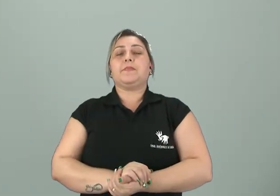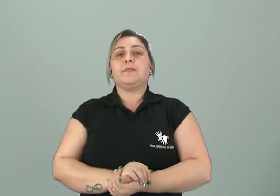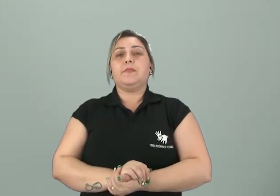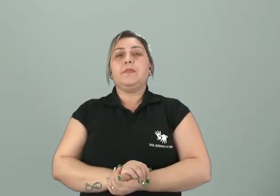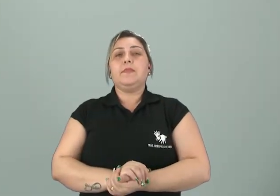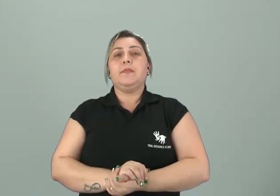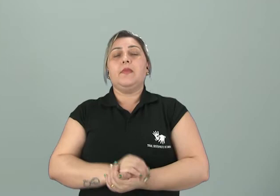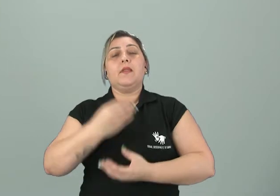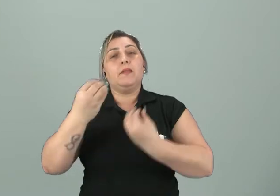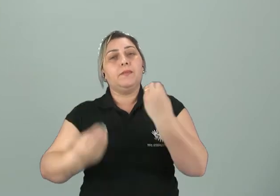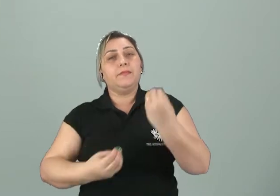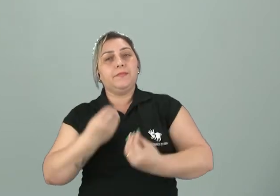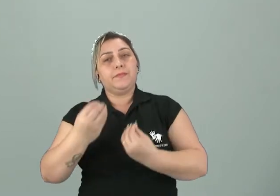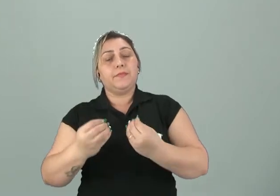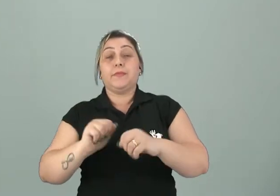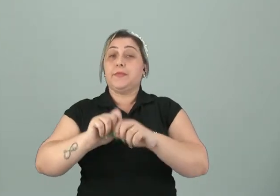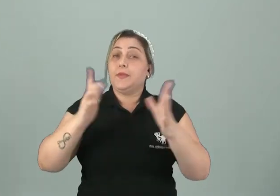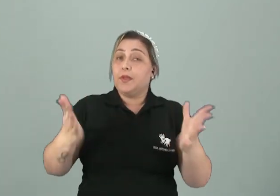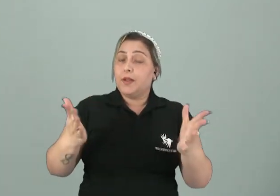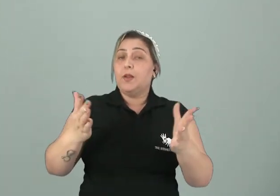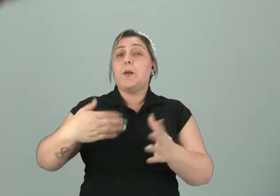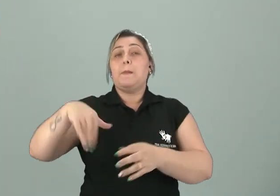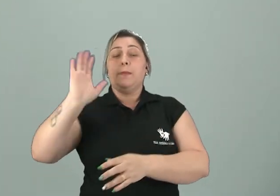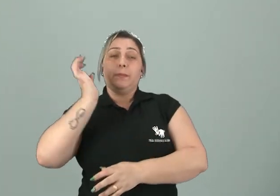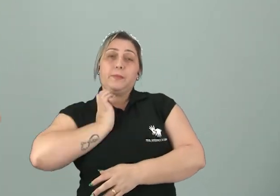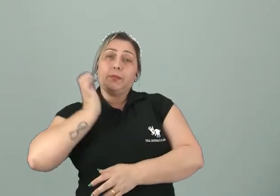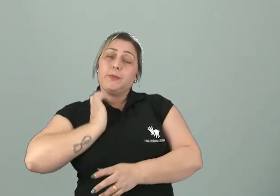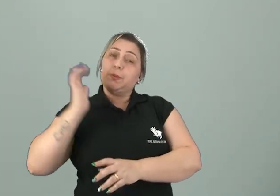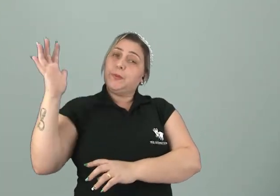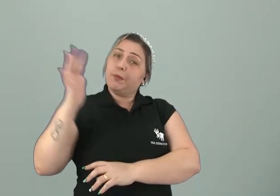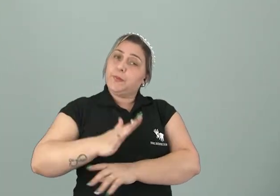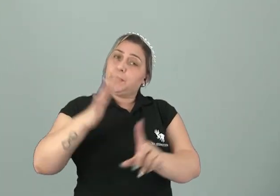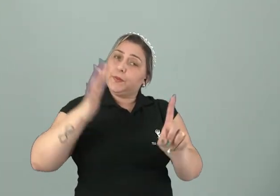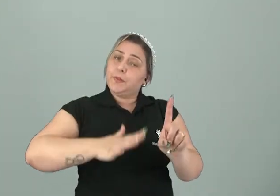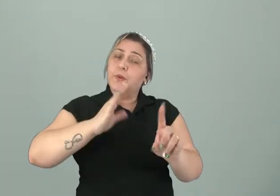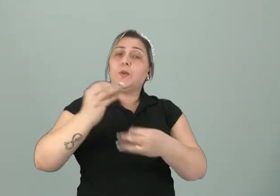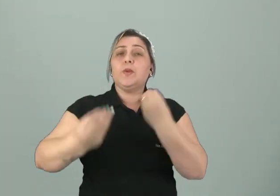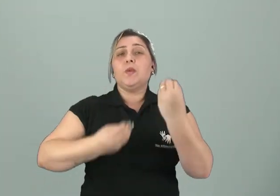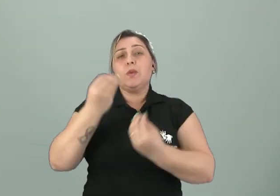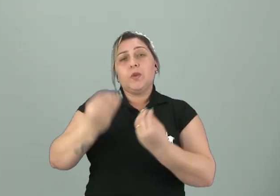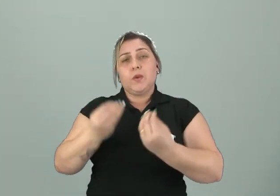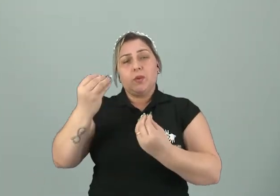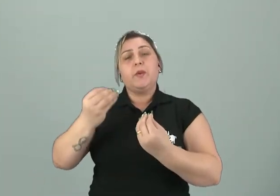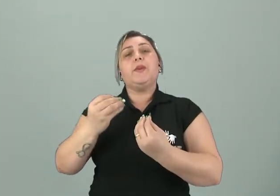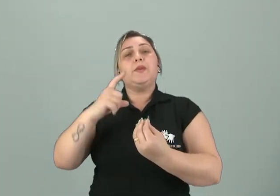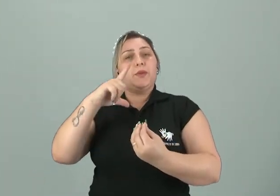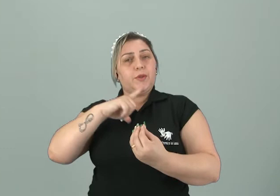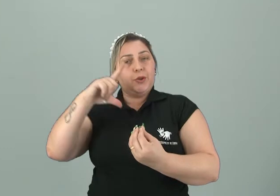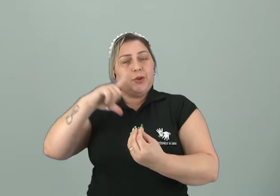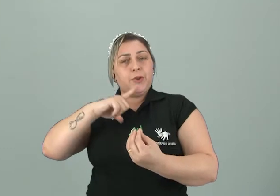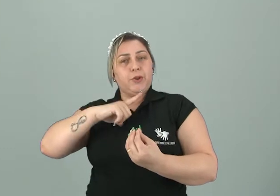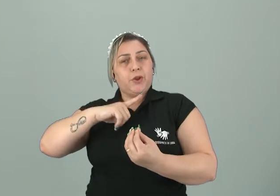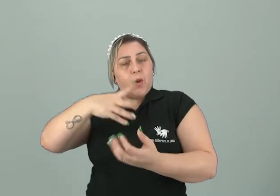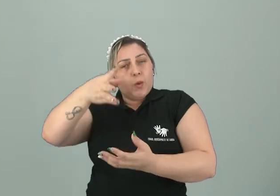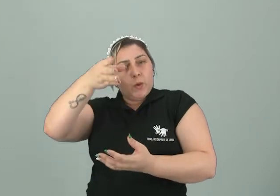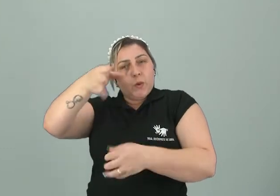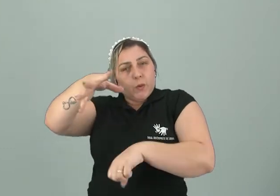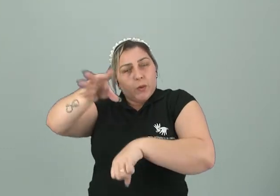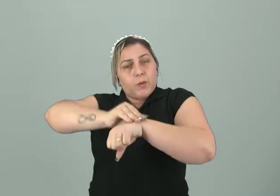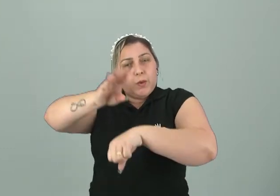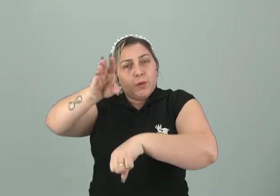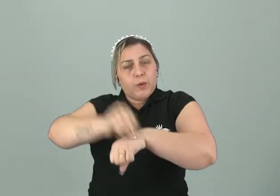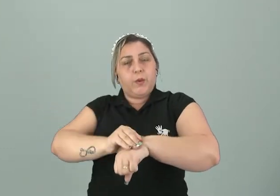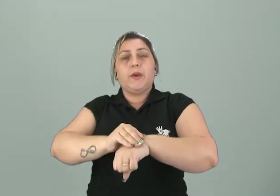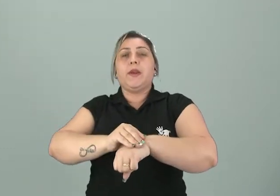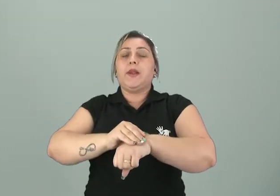igreja católica, como, claro, os mais ricos, influentes, como eles eram quem detinham a leitura, a